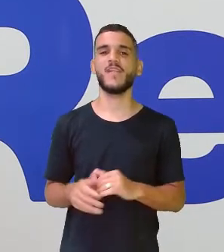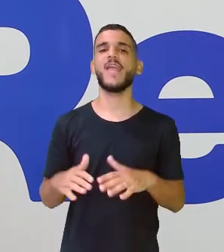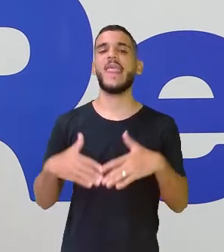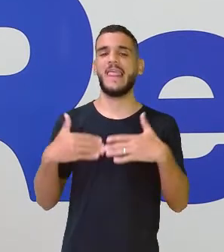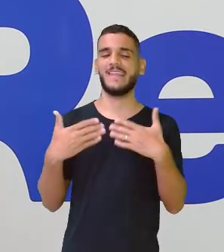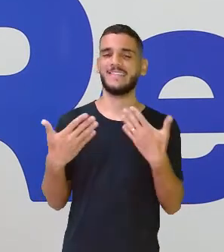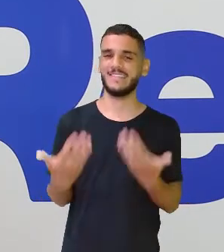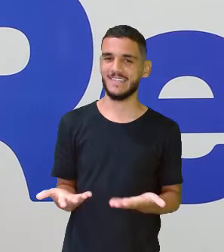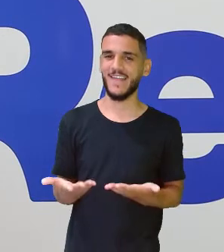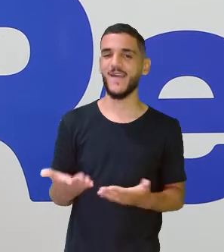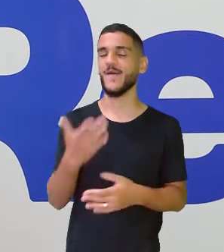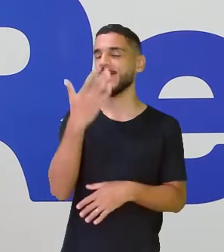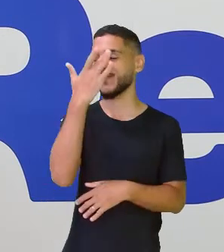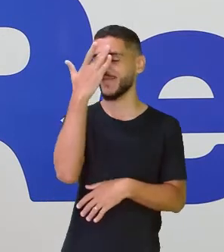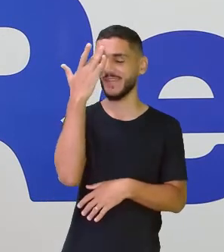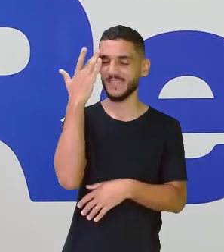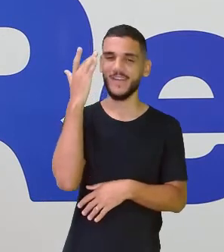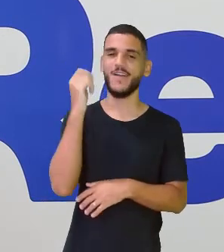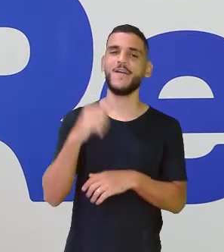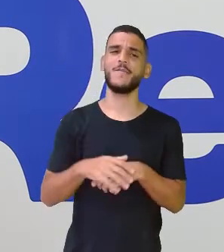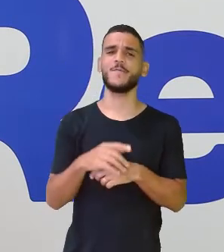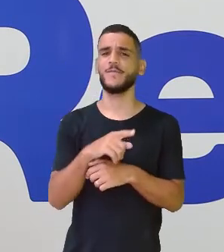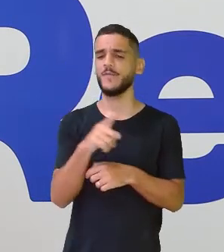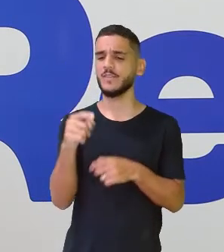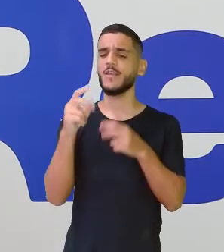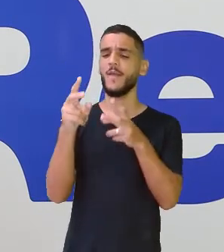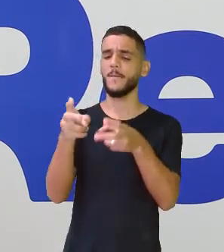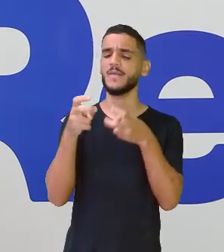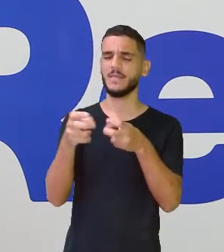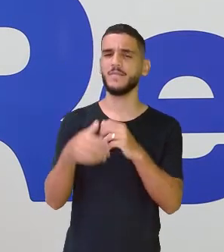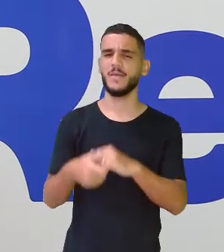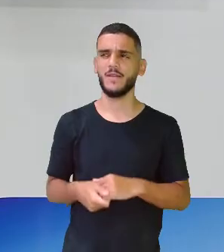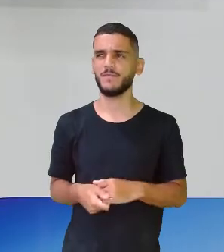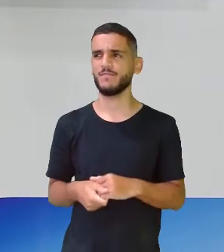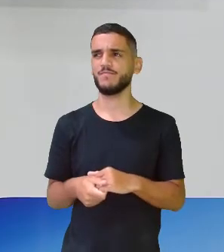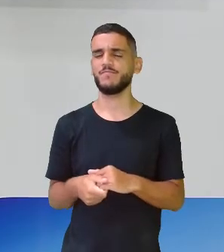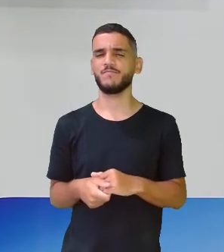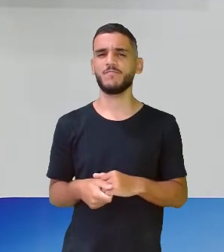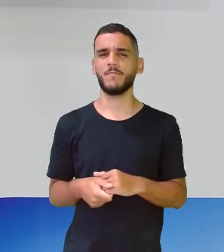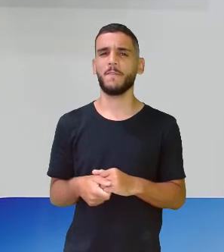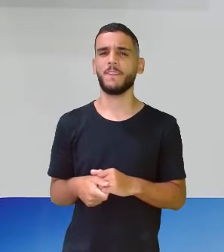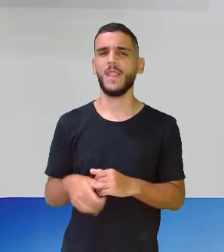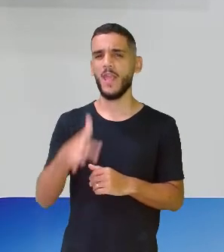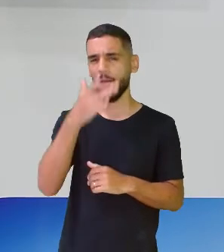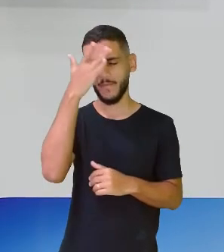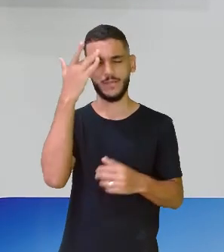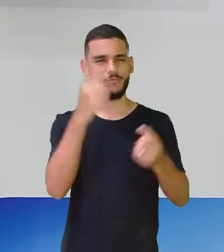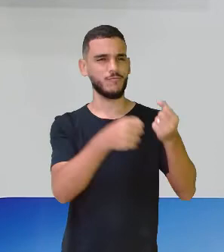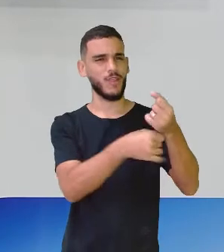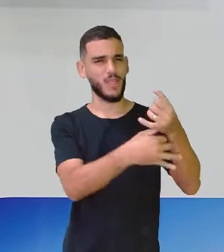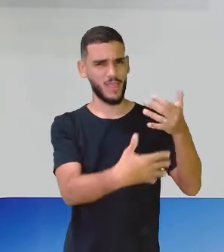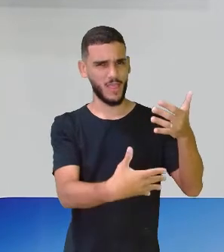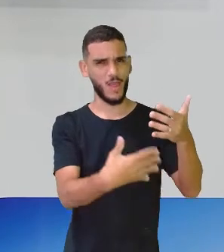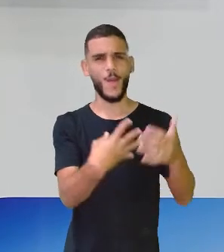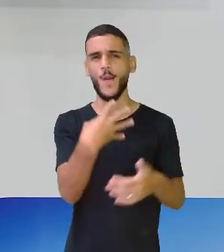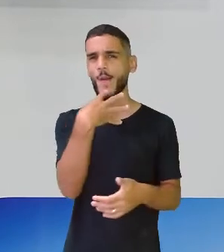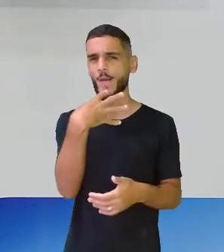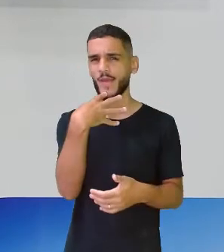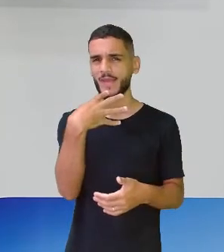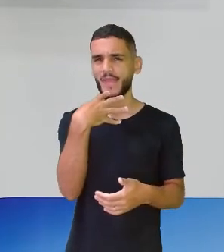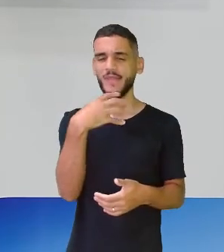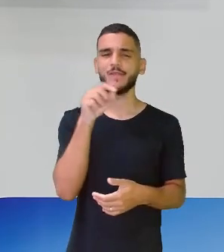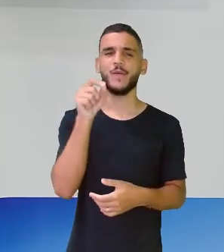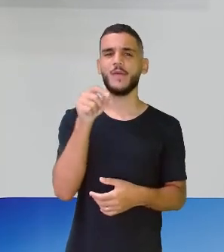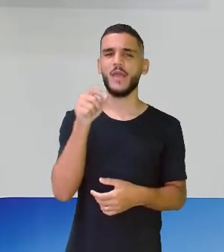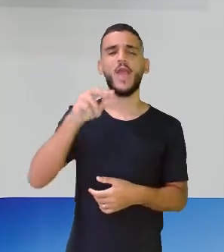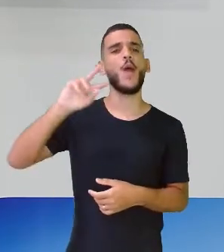Pois é, gente, tá vendo vocês? Será que todos que estão aí conhecem o Incrível Hulk, hein? Vocês conhecem? Esse herói aí é o filme